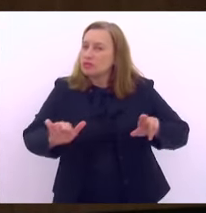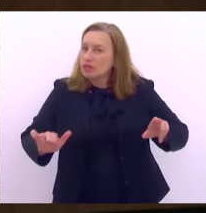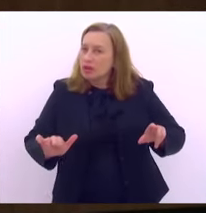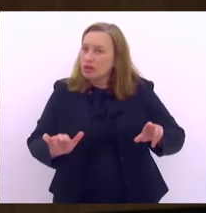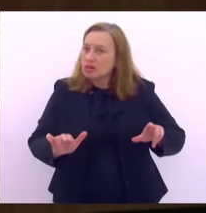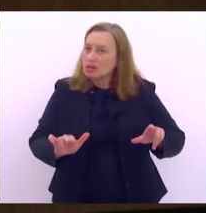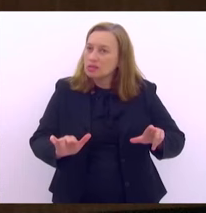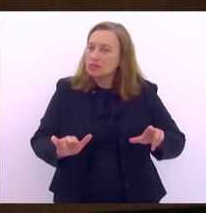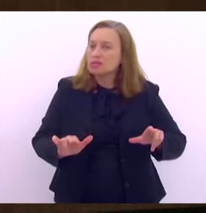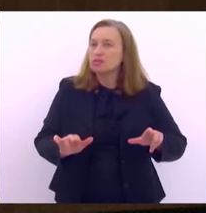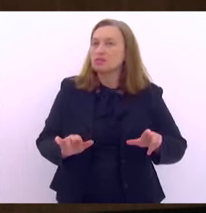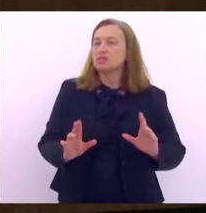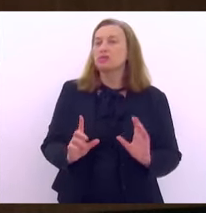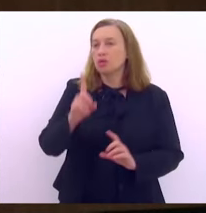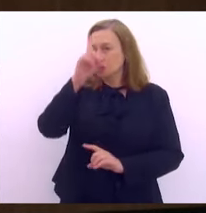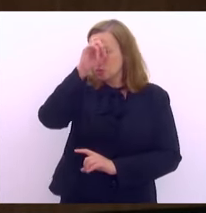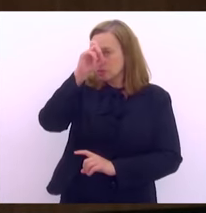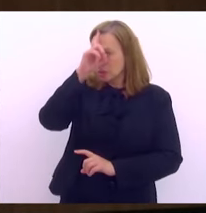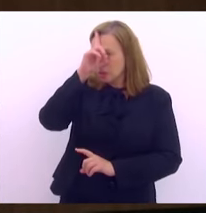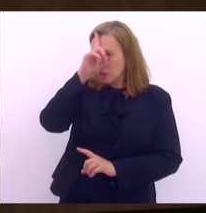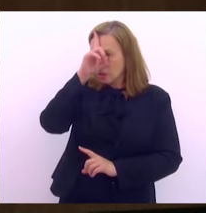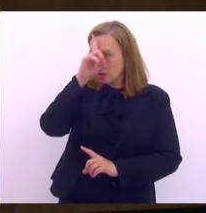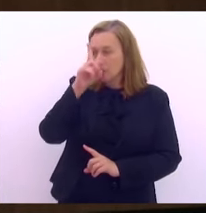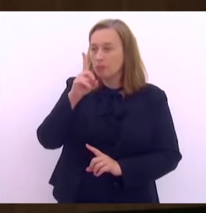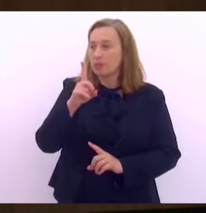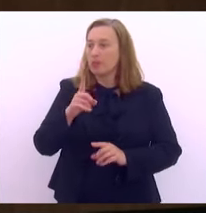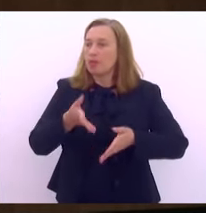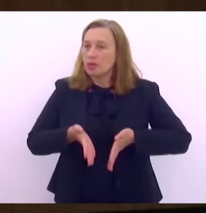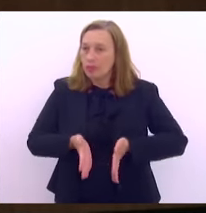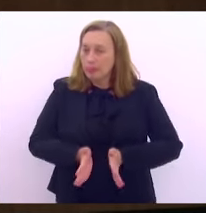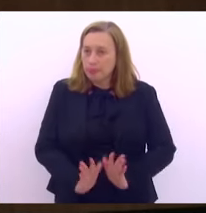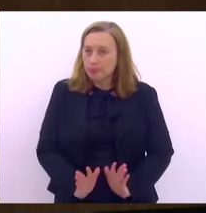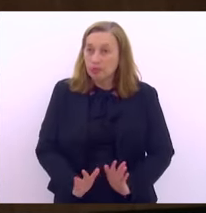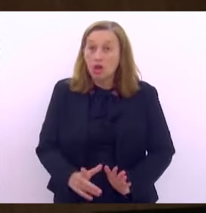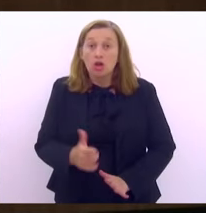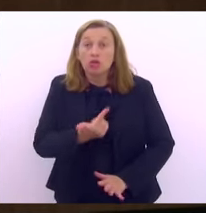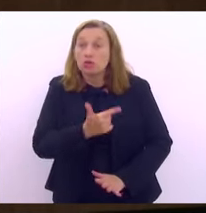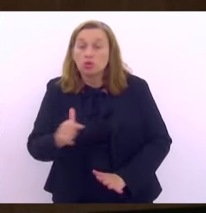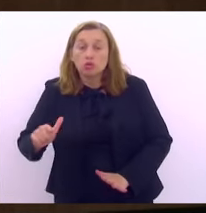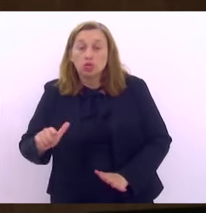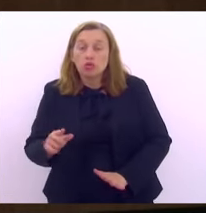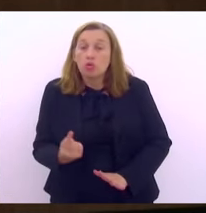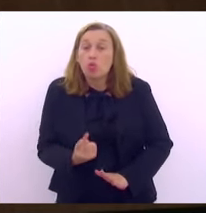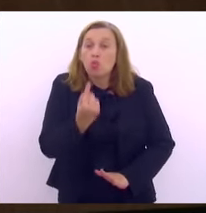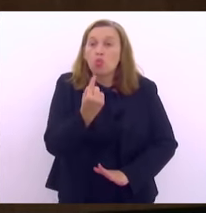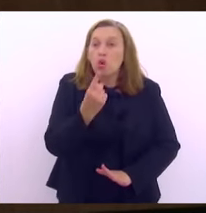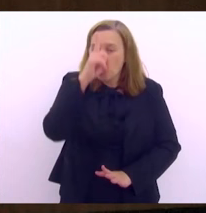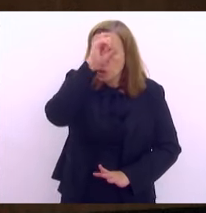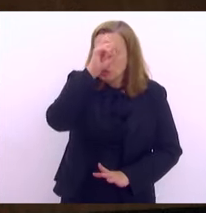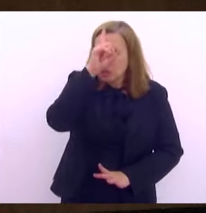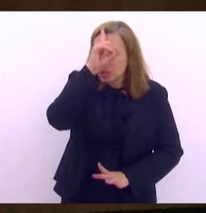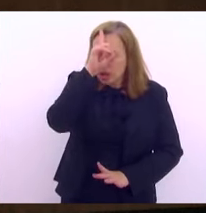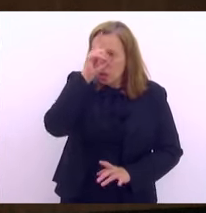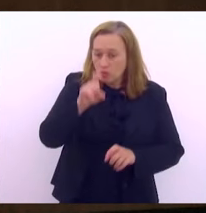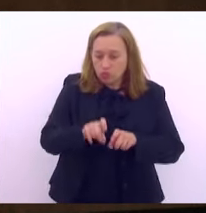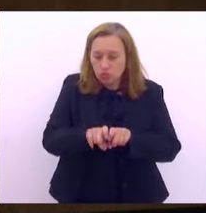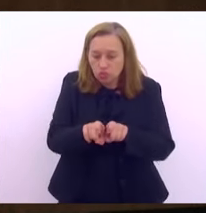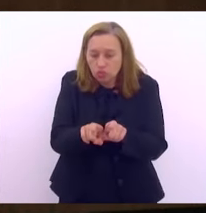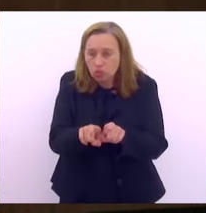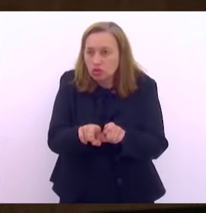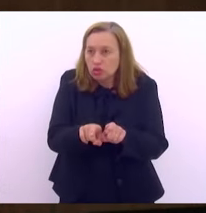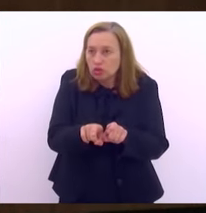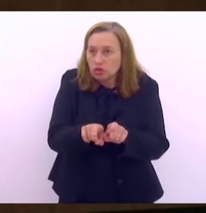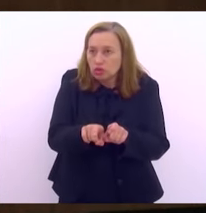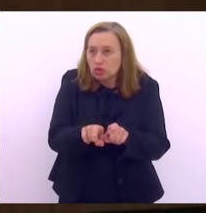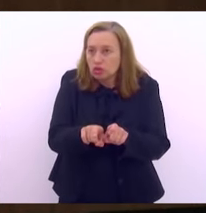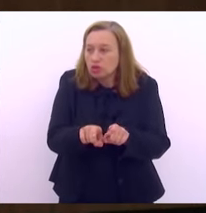diversas maternidades, mas não temos, senhora presidente, um hospital ginecológico. E é de suma